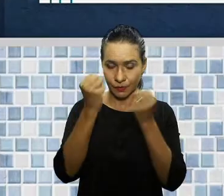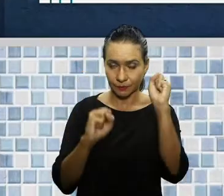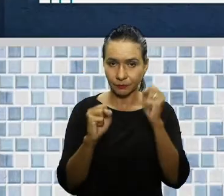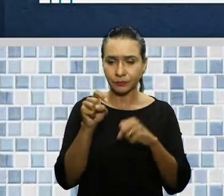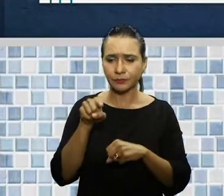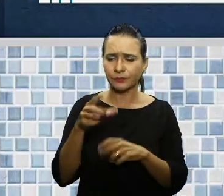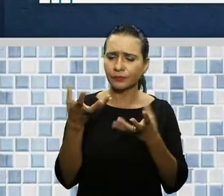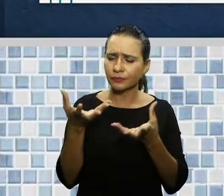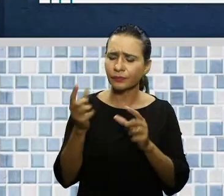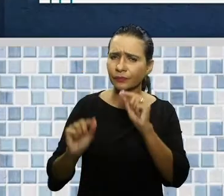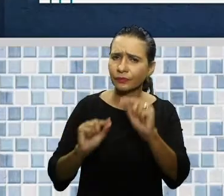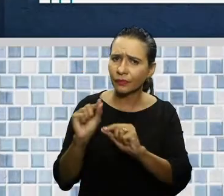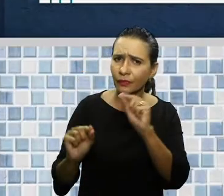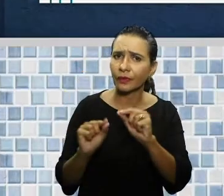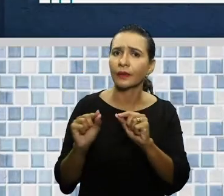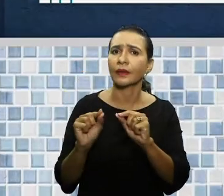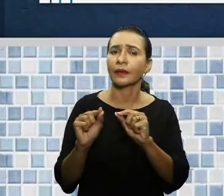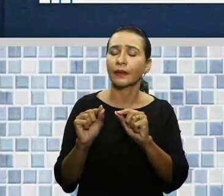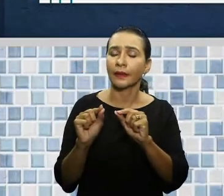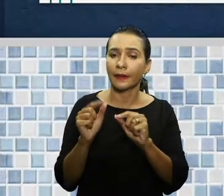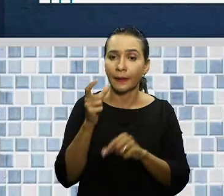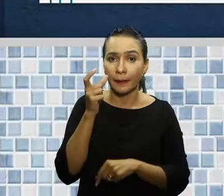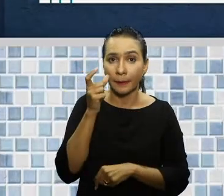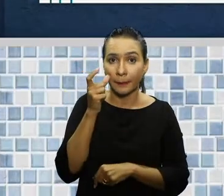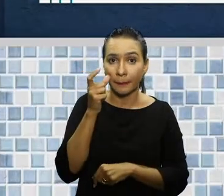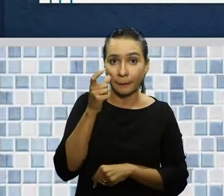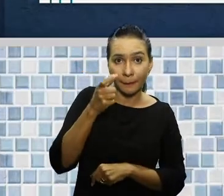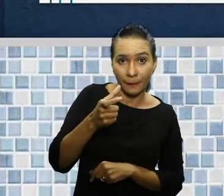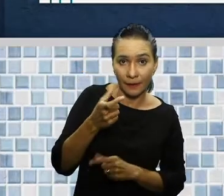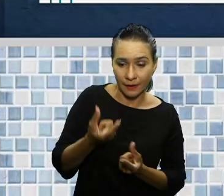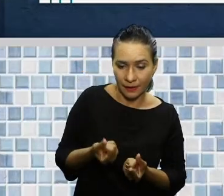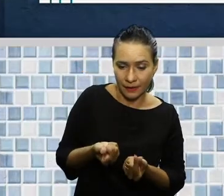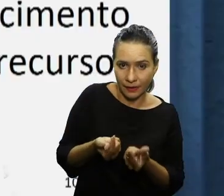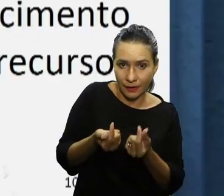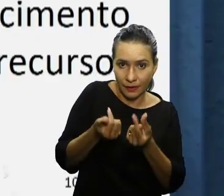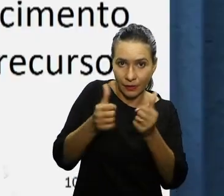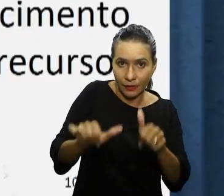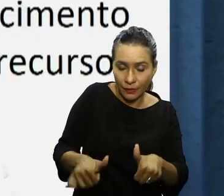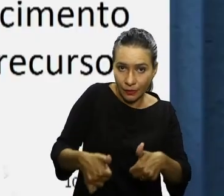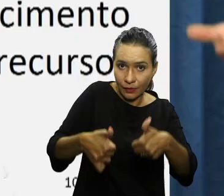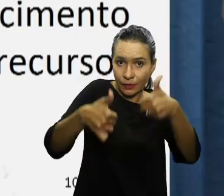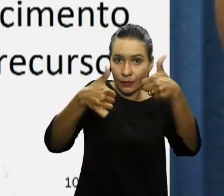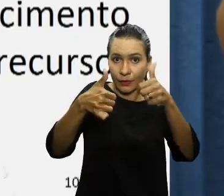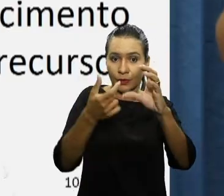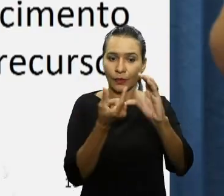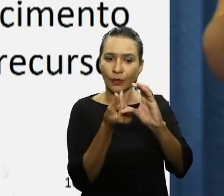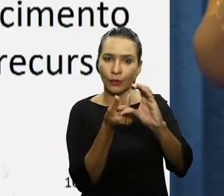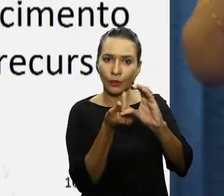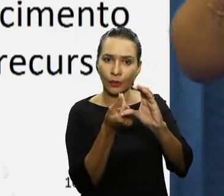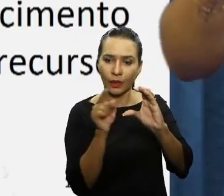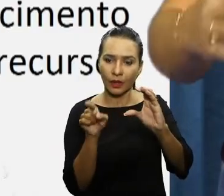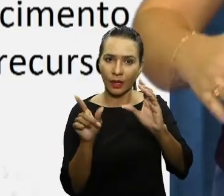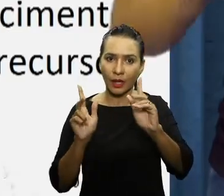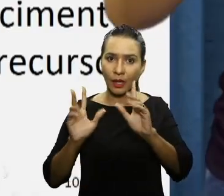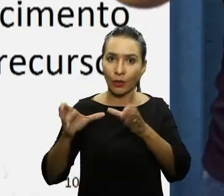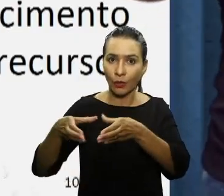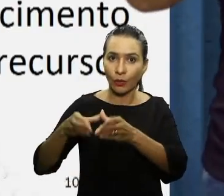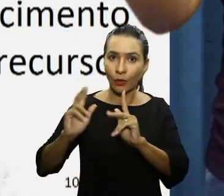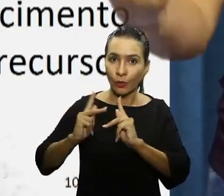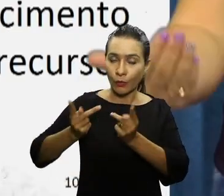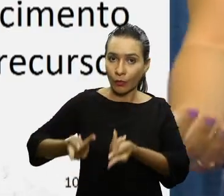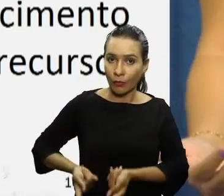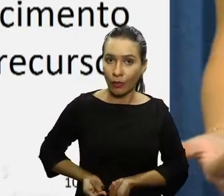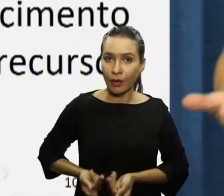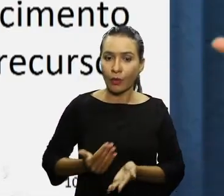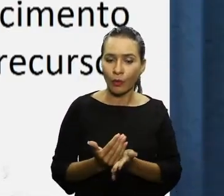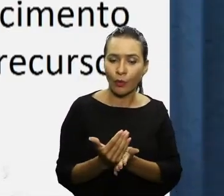ela buscava muito pelo crescimento econômico, né, pelo capitalismo, e com isso o homem foi fazendo um